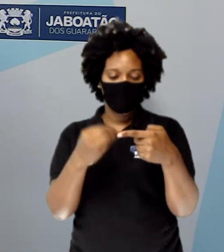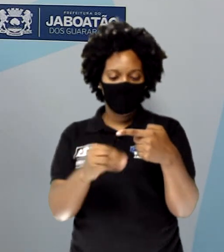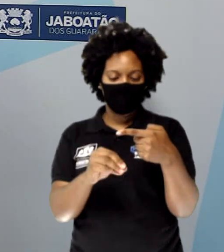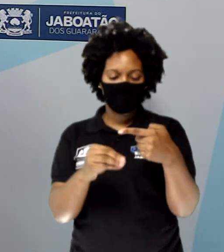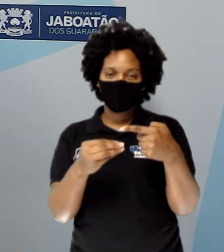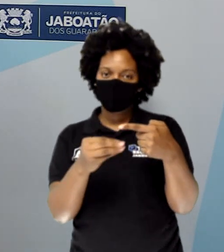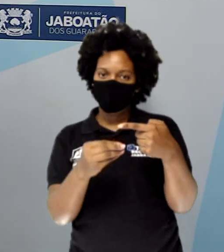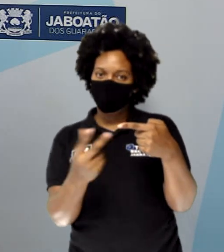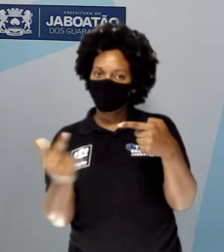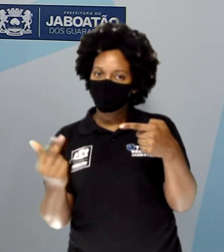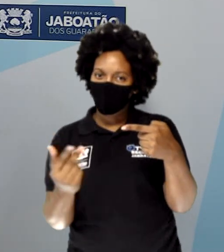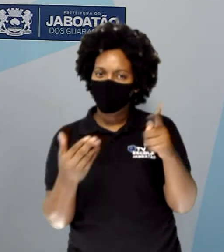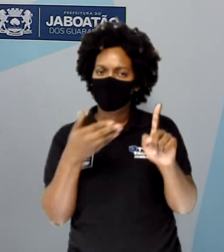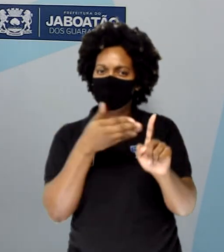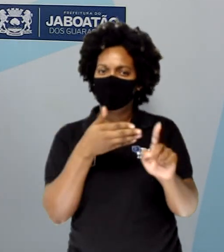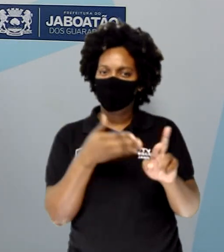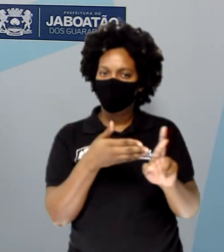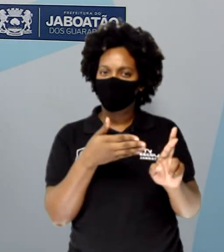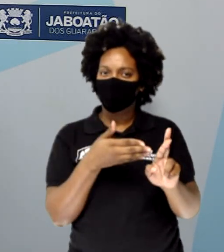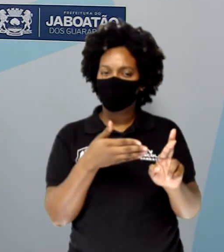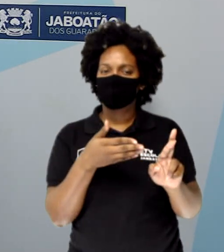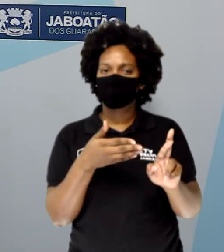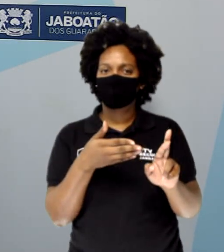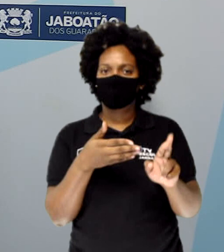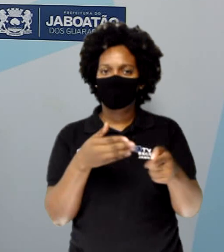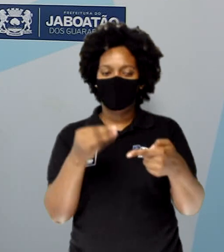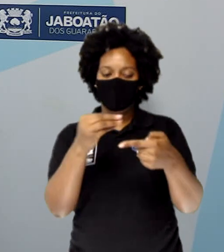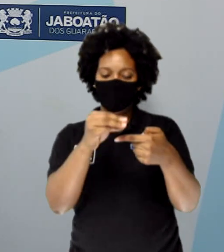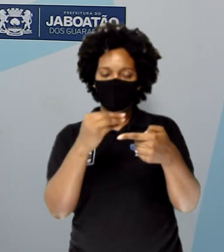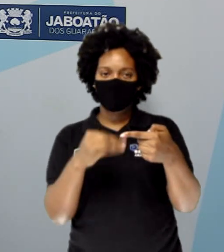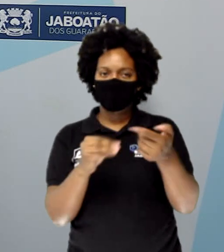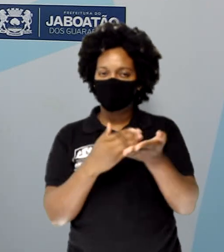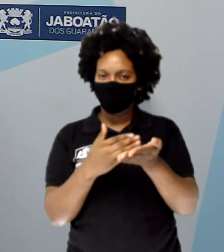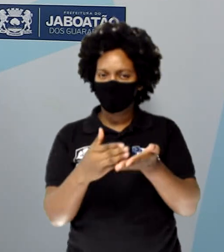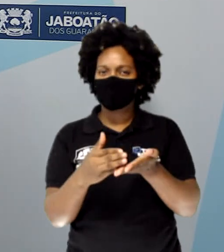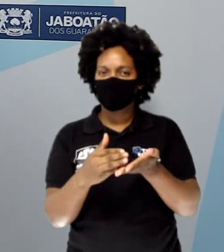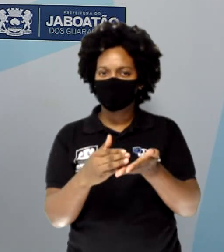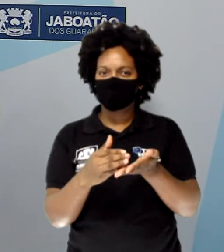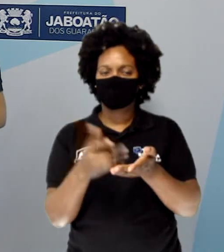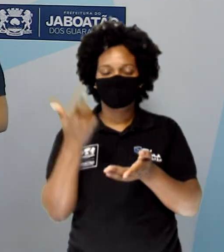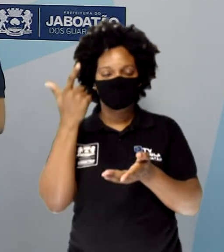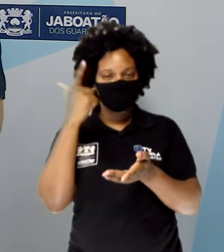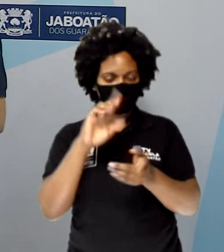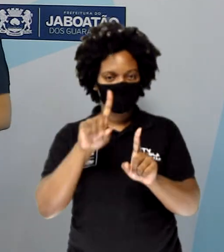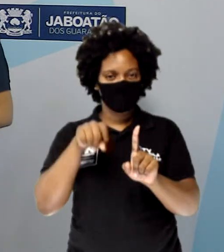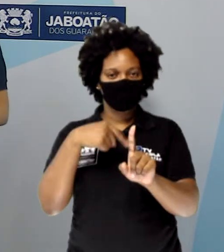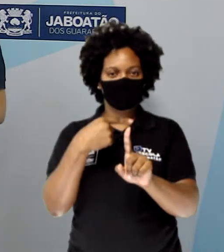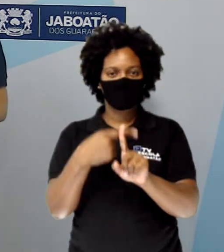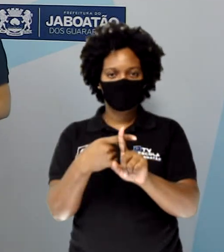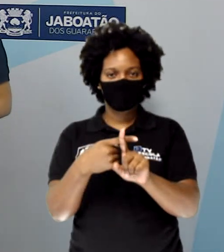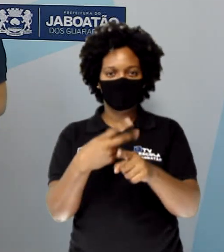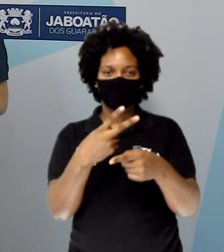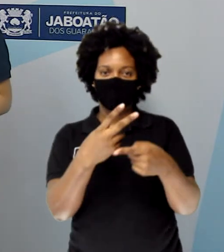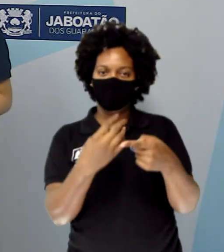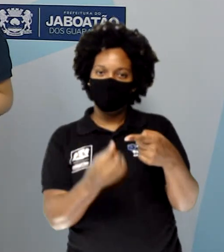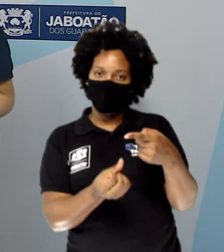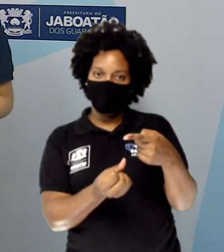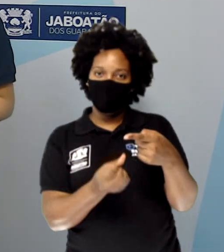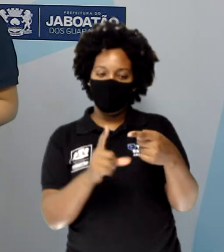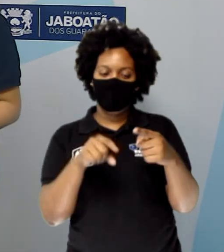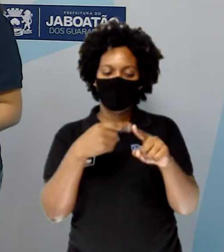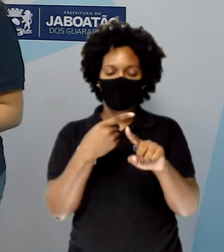denominadores, que representam as frações originais. Daí a gente consegue fazer a soma, ó. 2/6